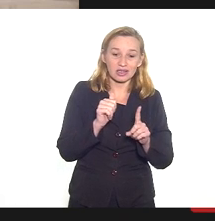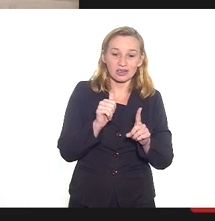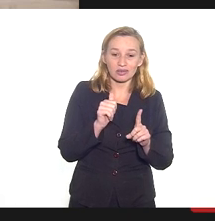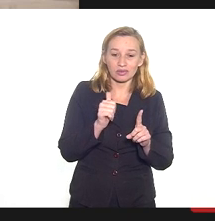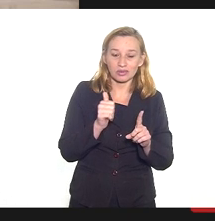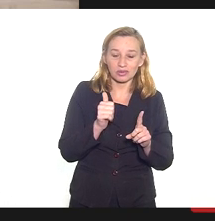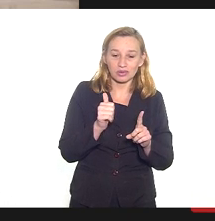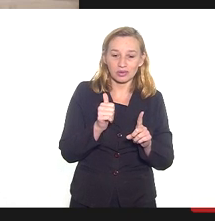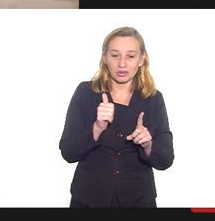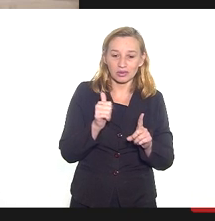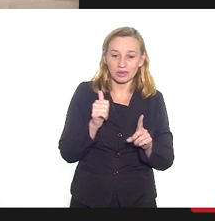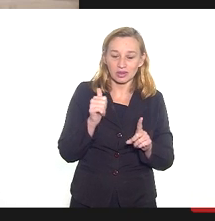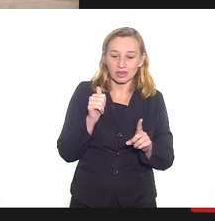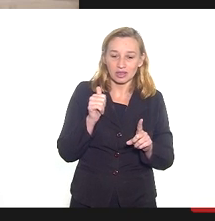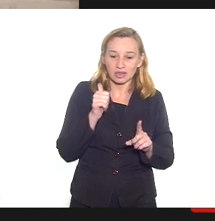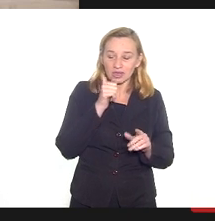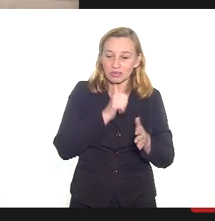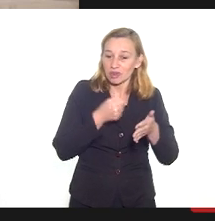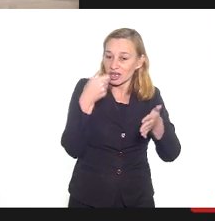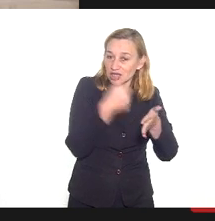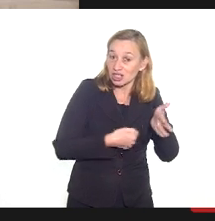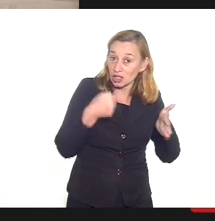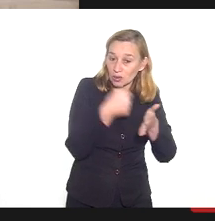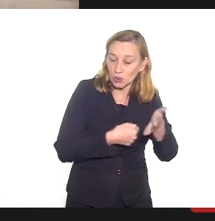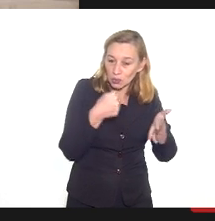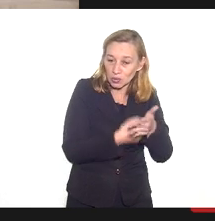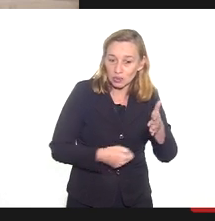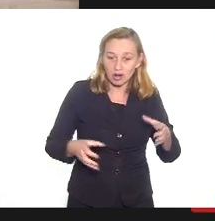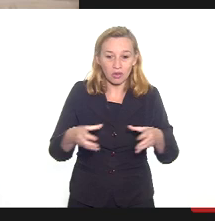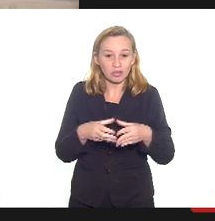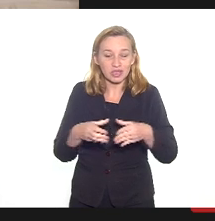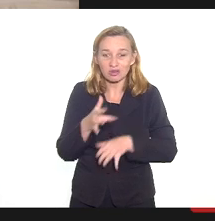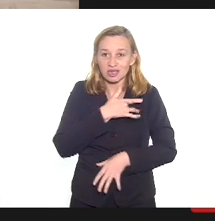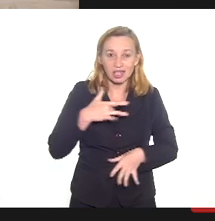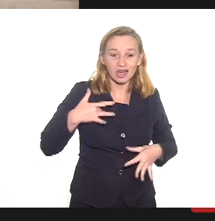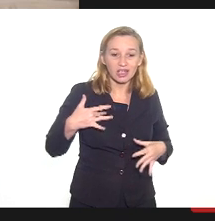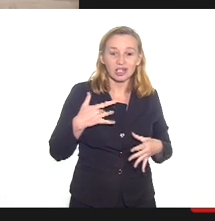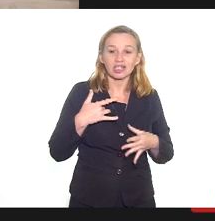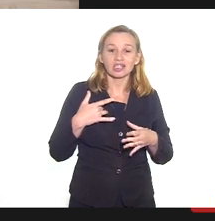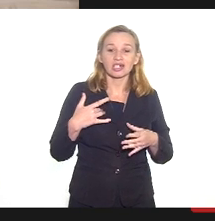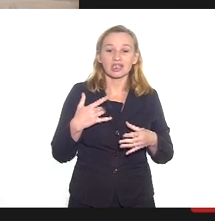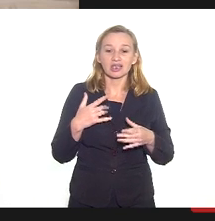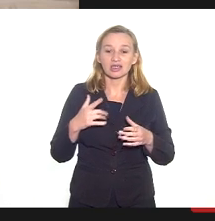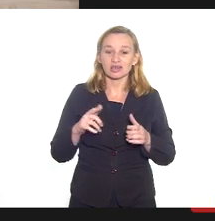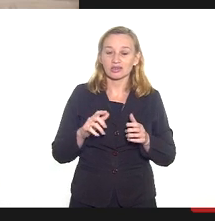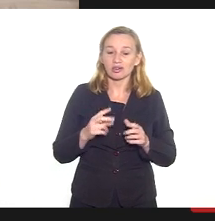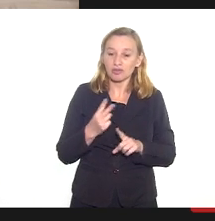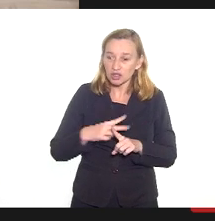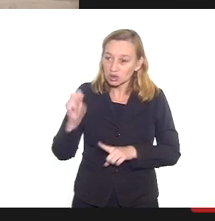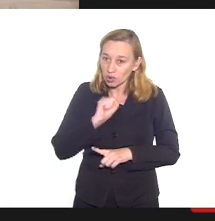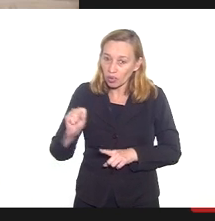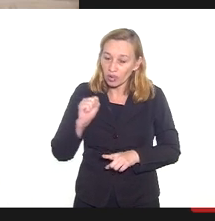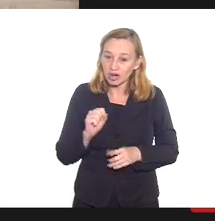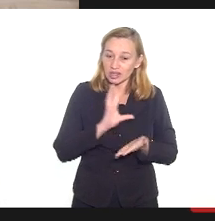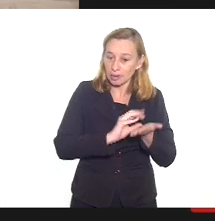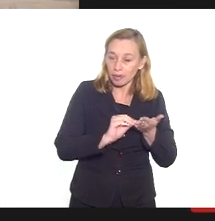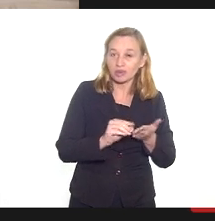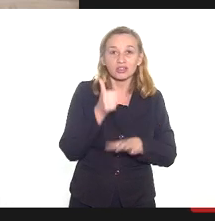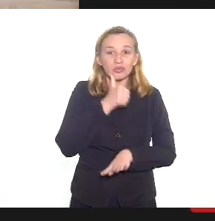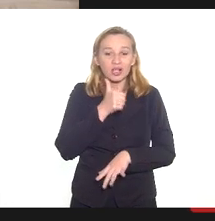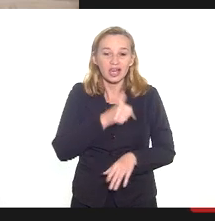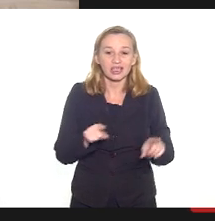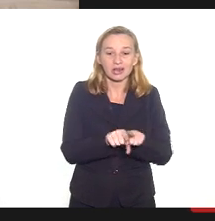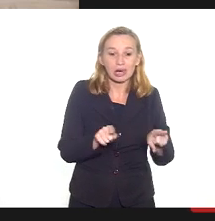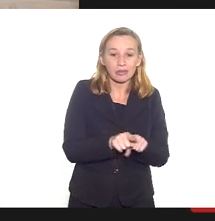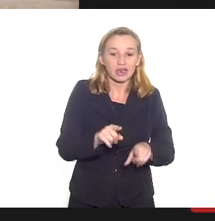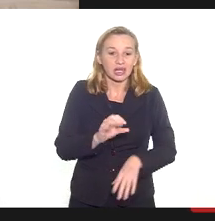feministas e à frente da Comissão de Saúde, tem sido um ganho imensurável na pauta feminina também, porque a